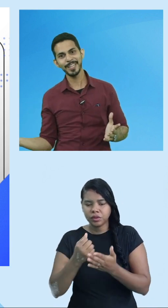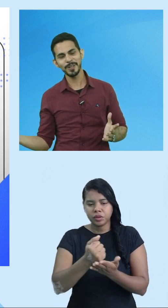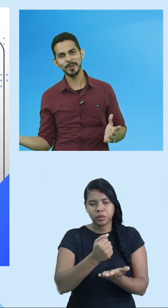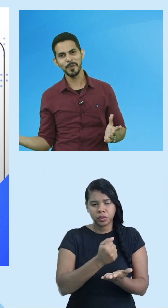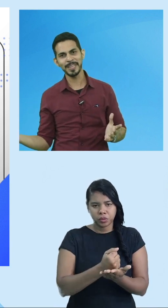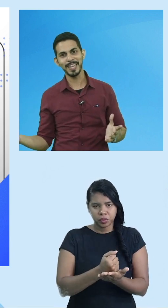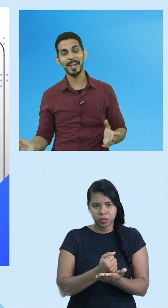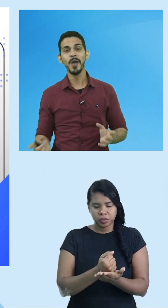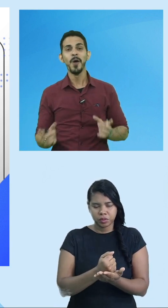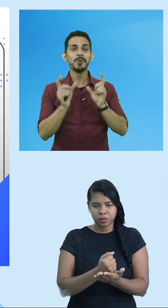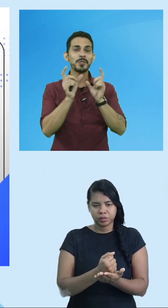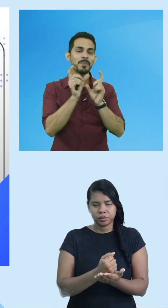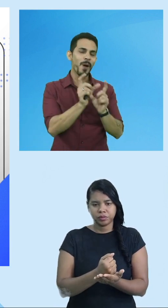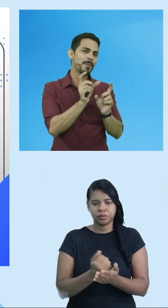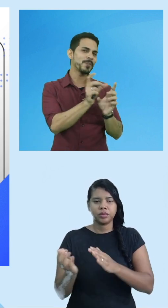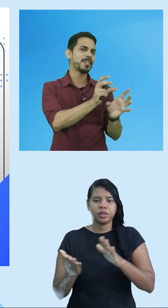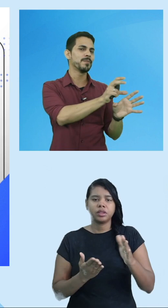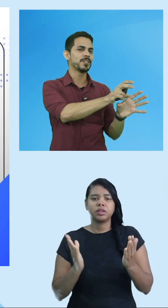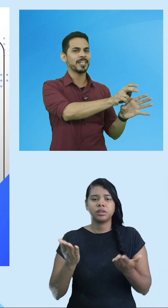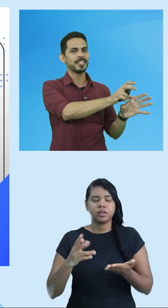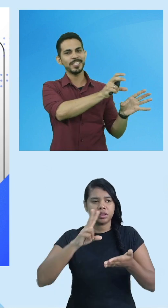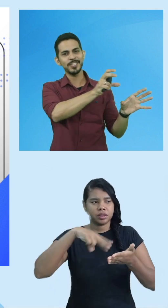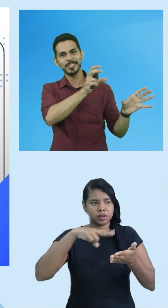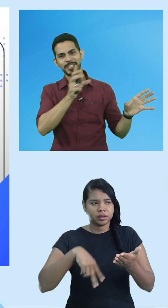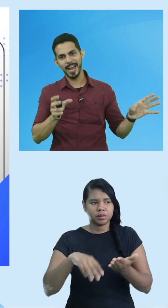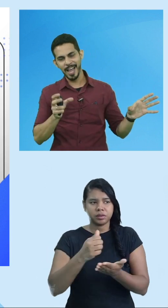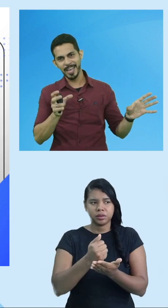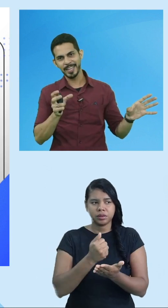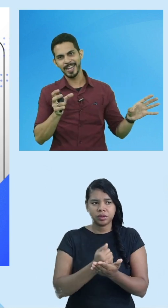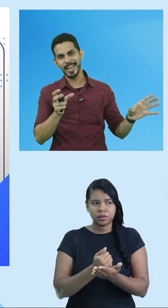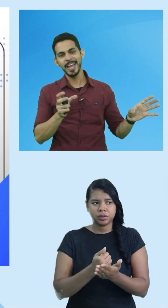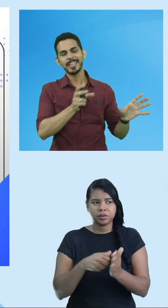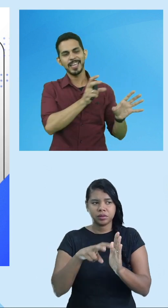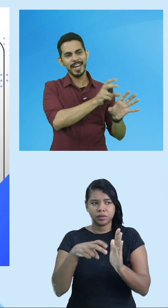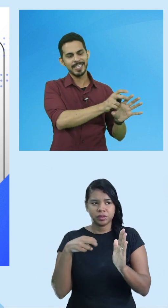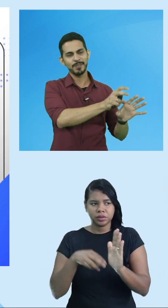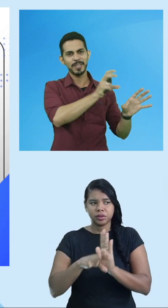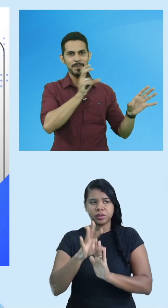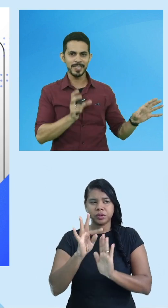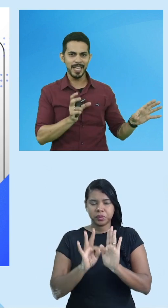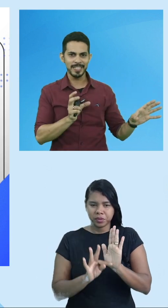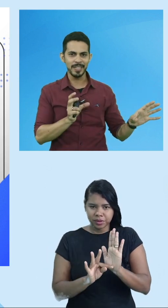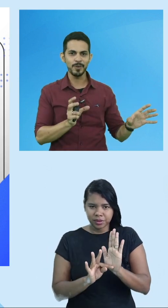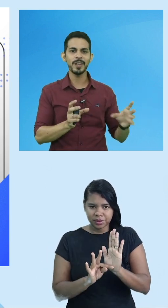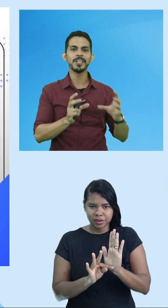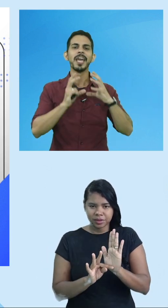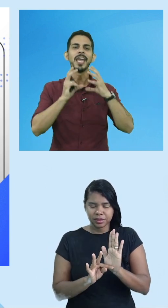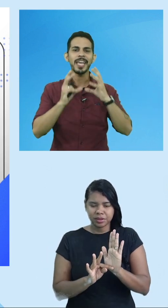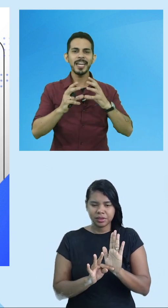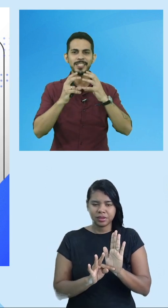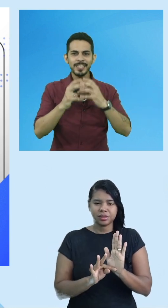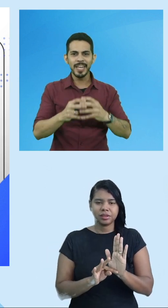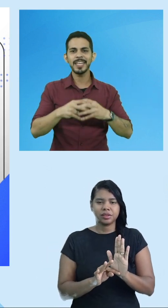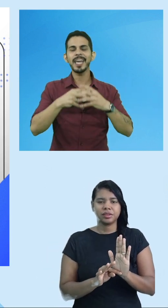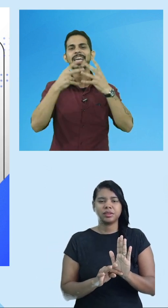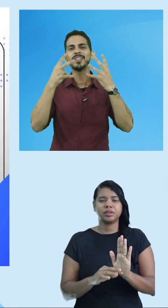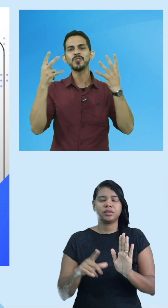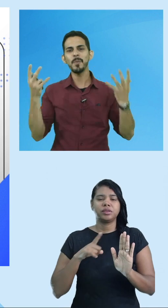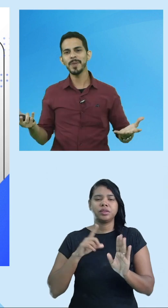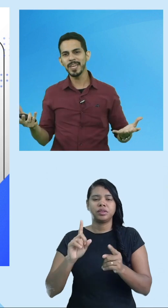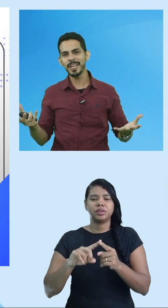Na leitura documentária, os próprios termos que a gente extrai, né, que ali são termos indexadores, eles